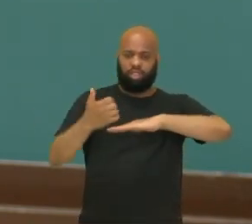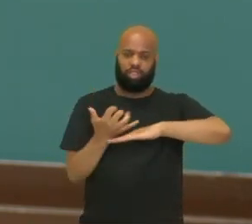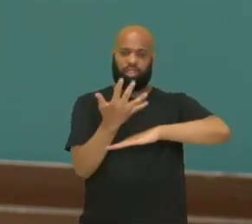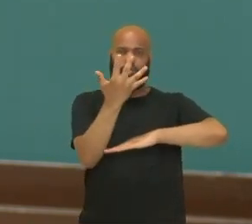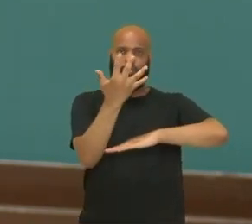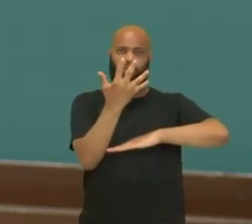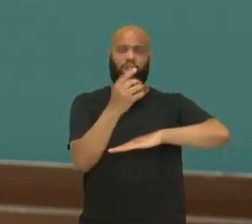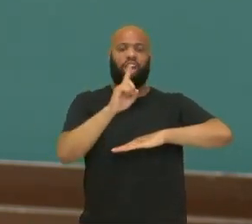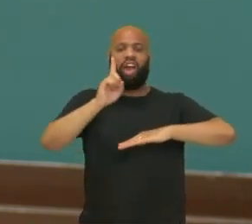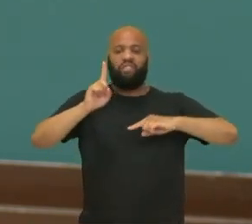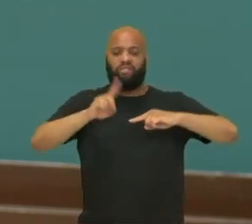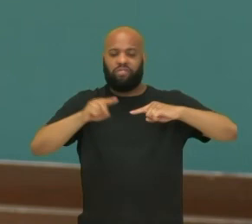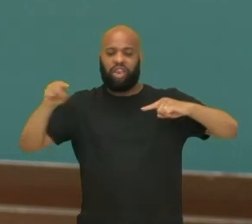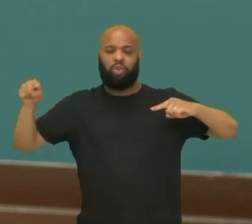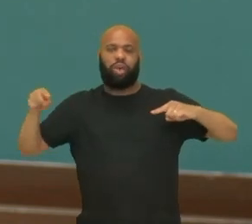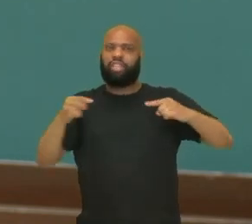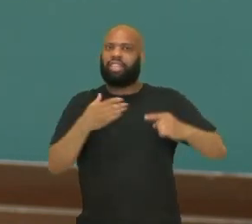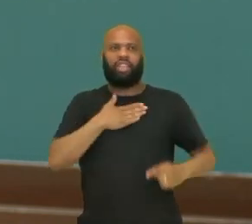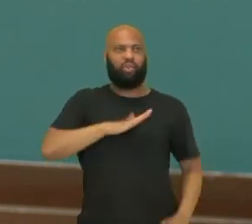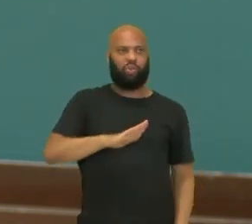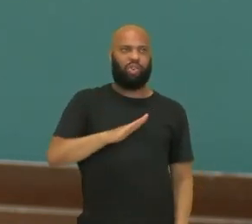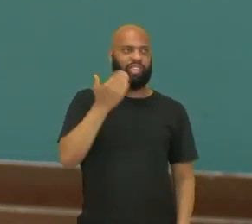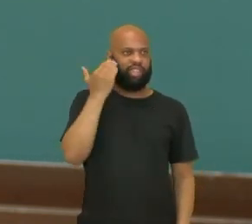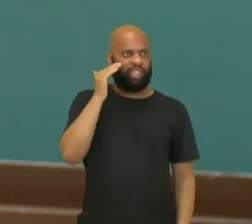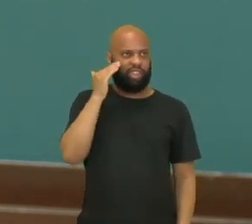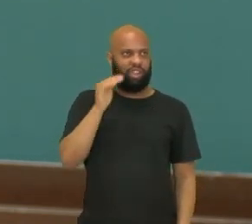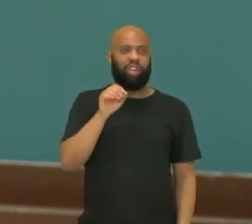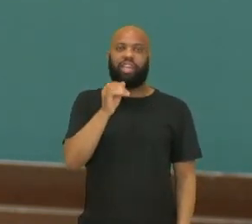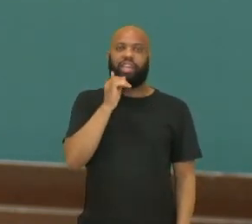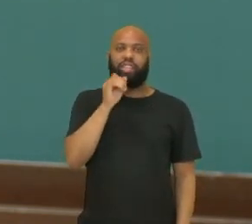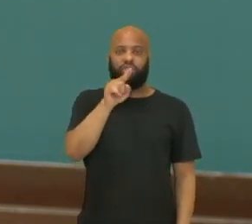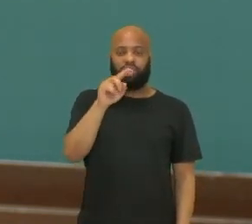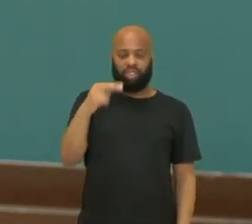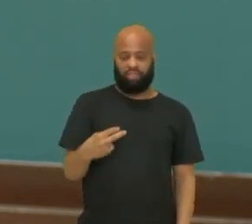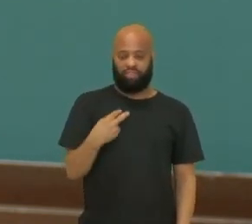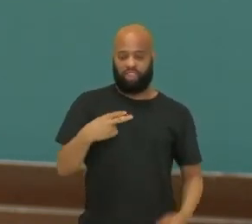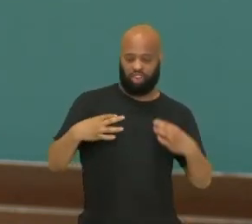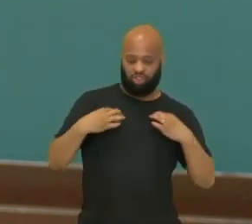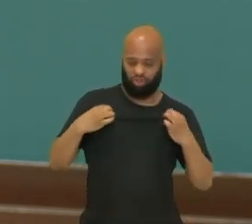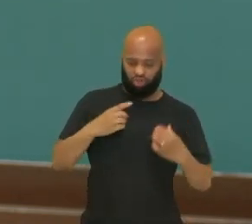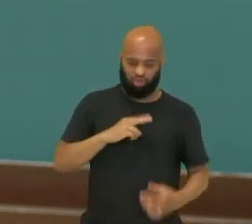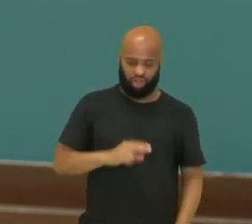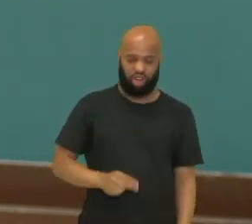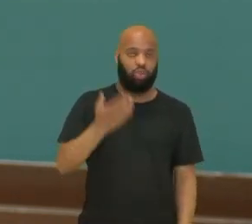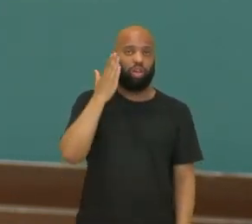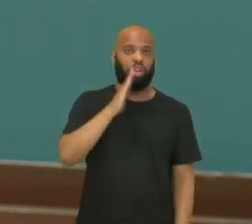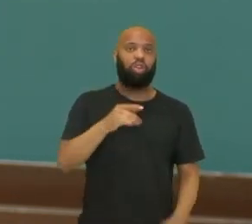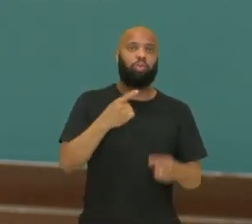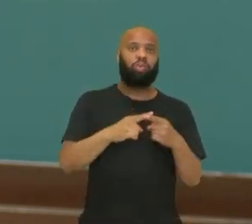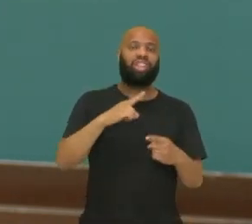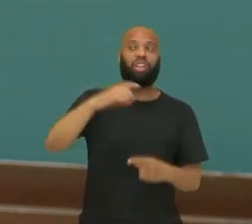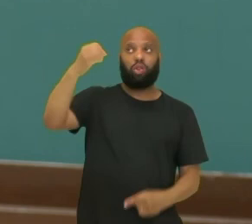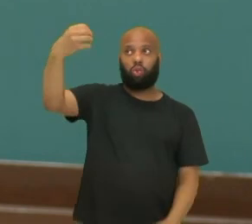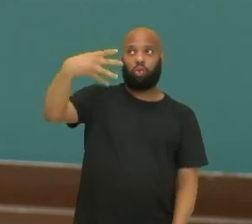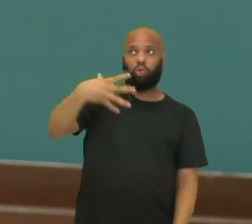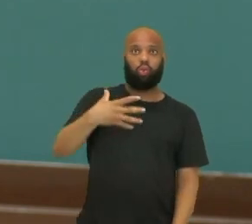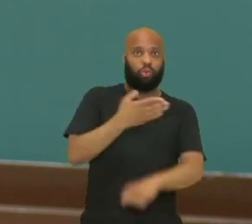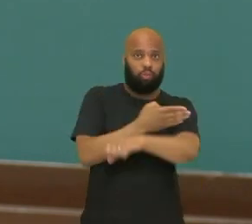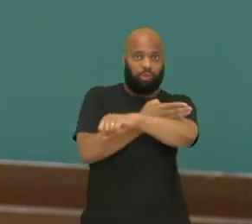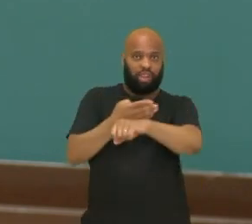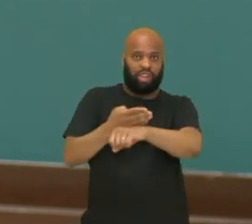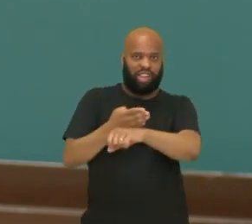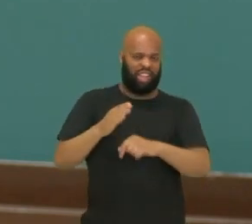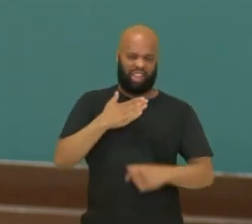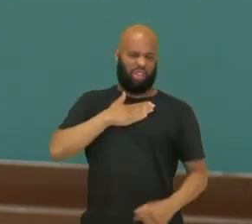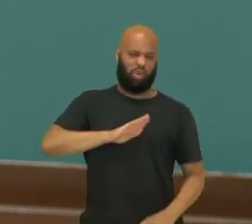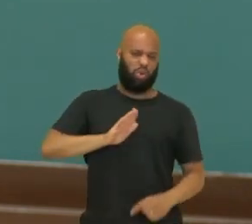daquela frequência que a matéria não gosta. Você vê esse jaleco azul porque vem a luz branca e a parte azul ele não gosta e ele manda para você. Desse